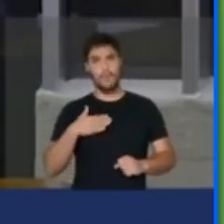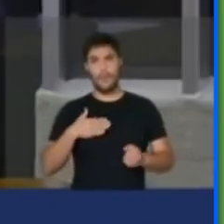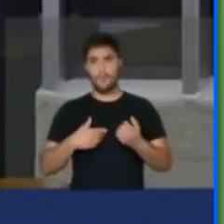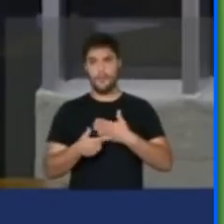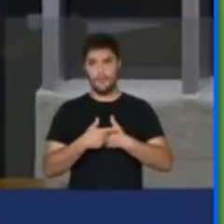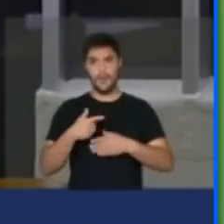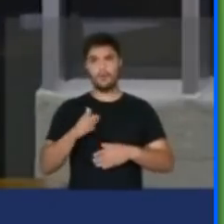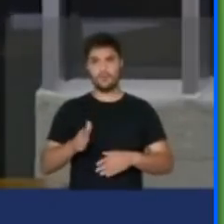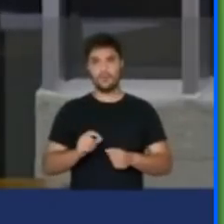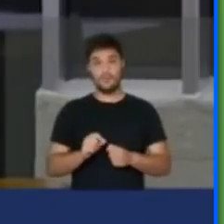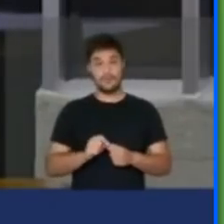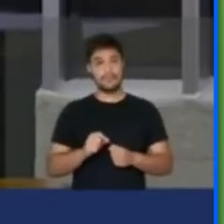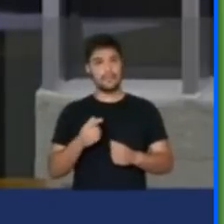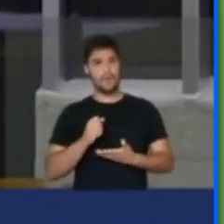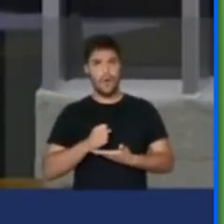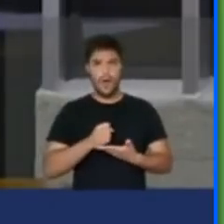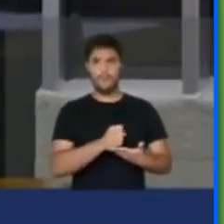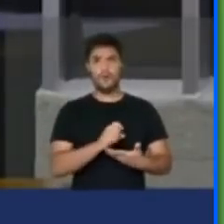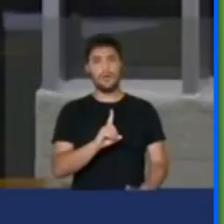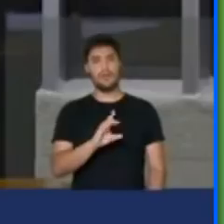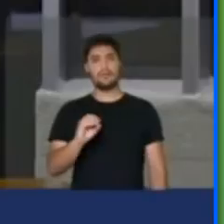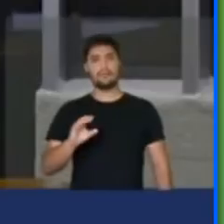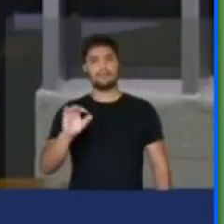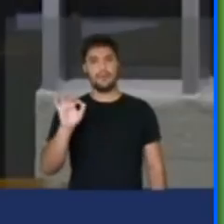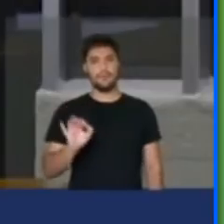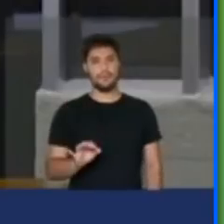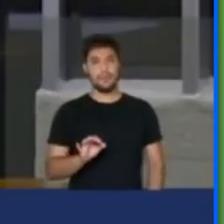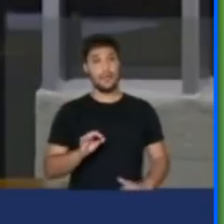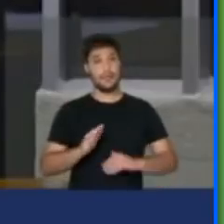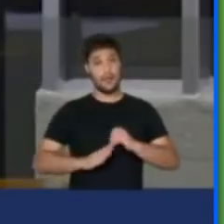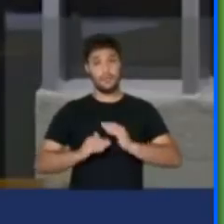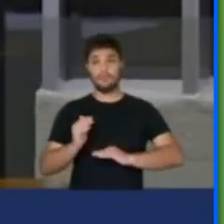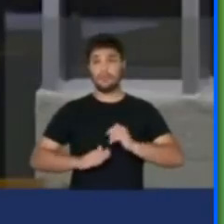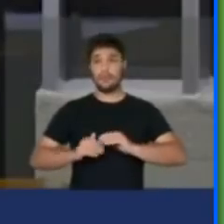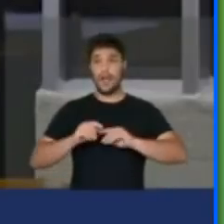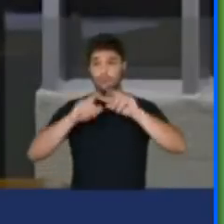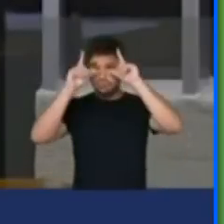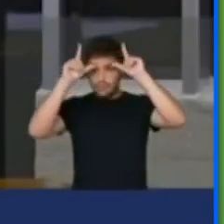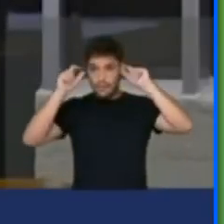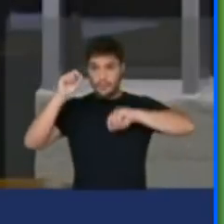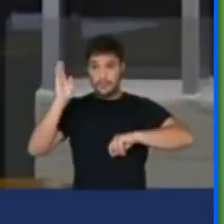o apoio é incondicional à enfermagem do Brasil. Eu peguei o Covid,